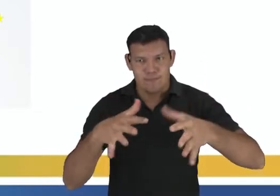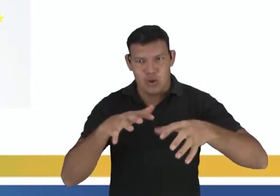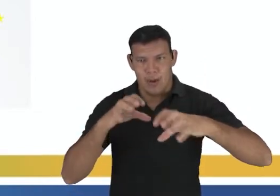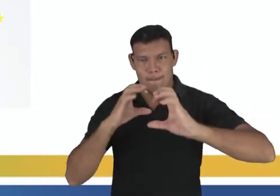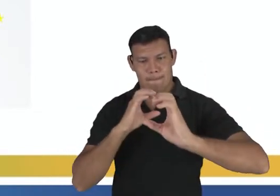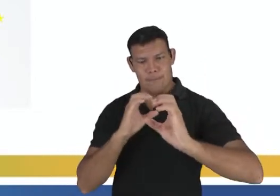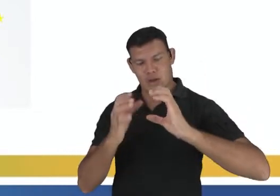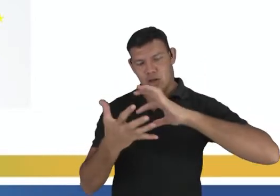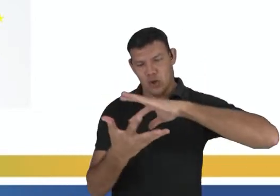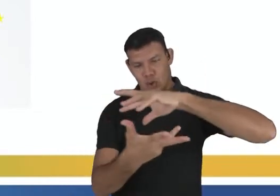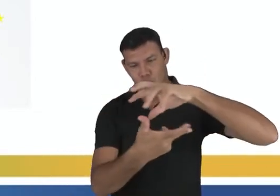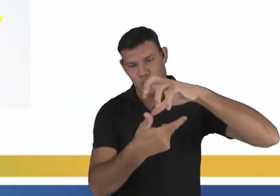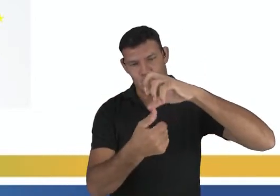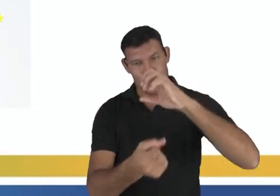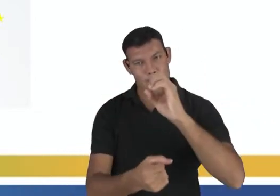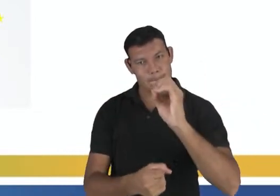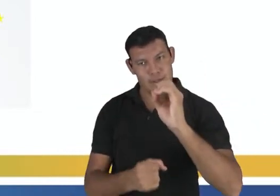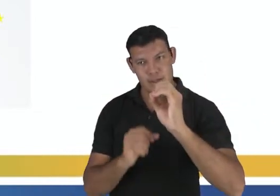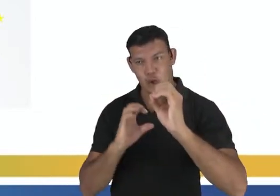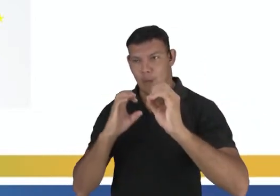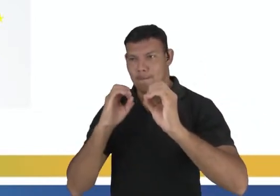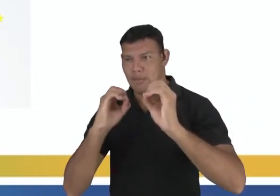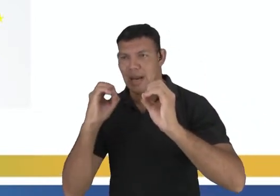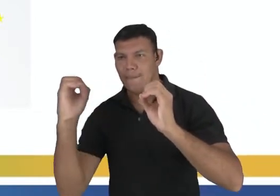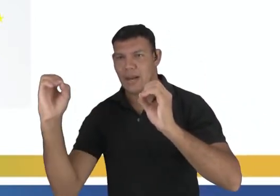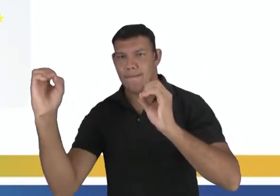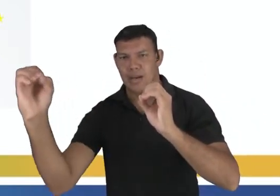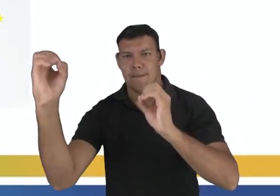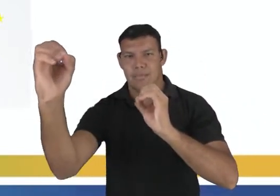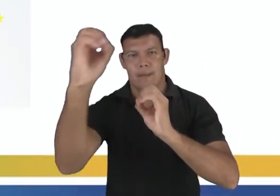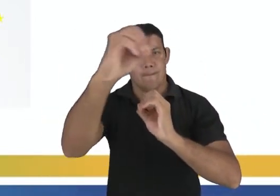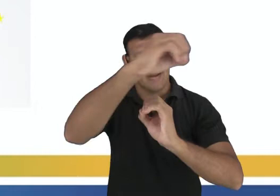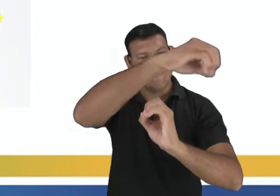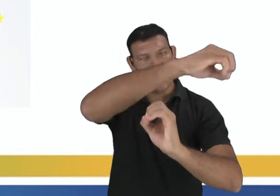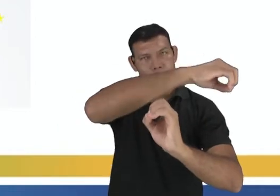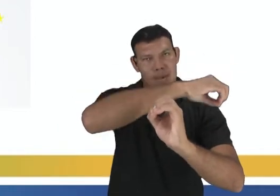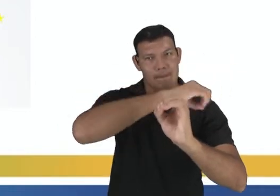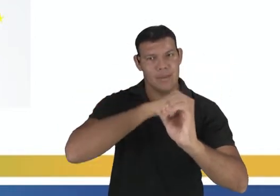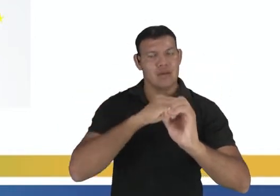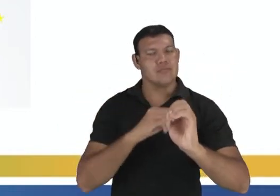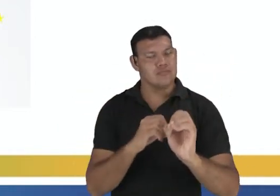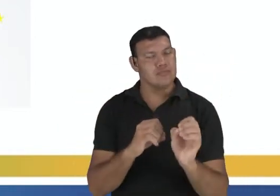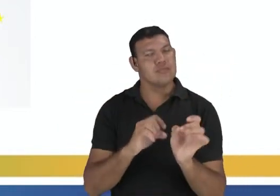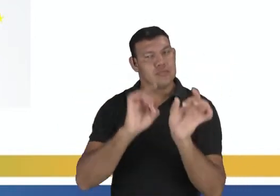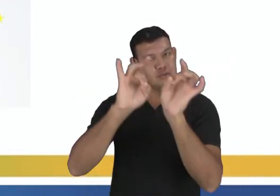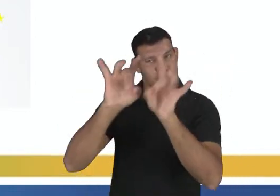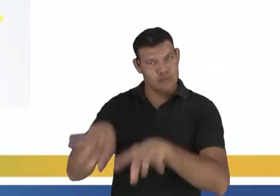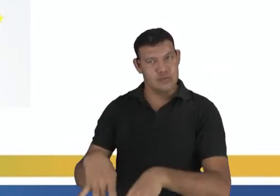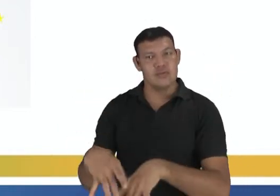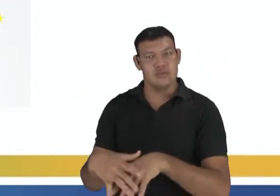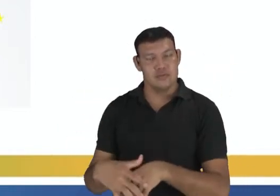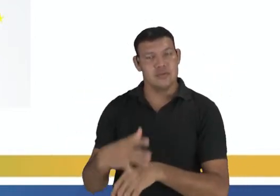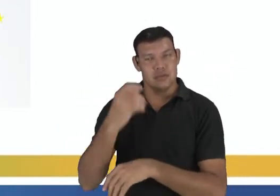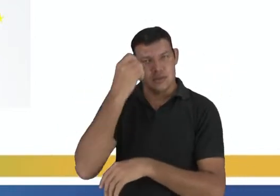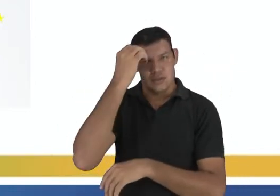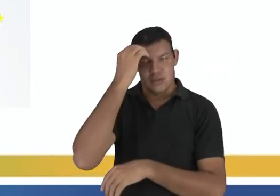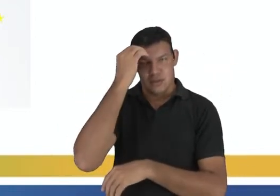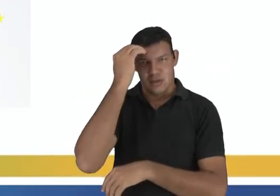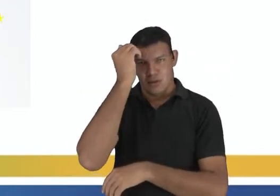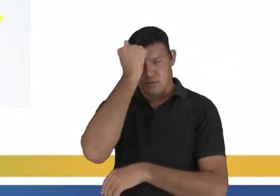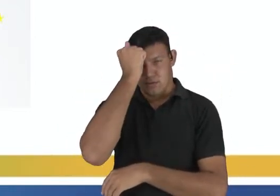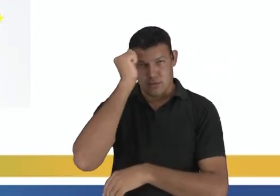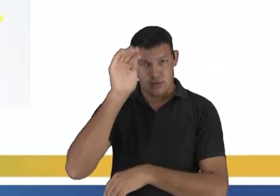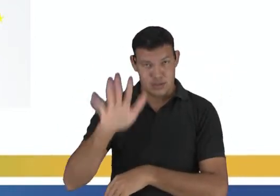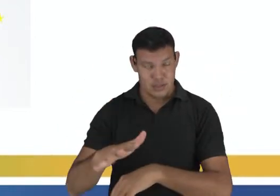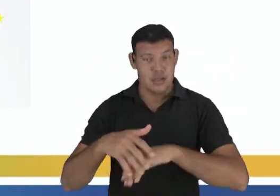do universo. Então, Cláudio Ptolomeu foi o último dos grandes sábios gregos, e ele procurou sintetizar o trabalho de